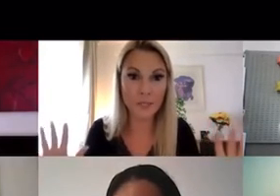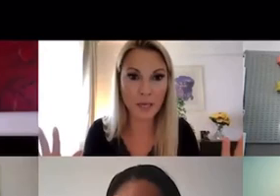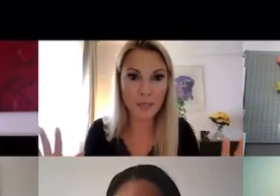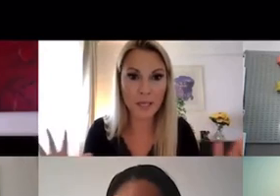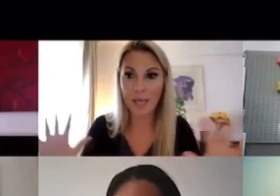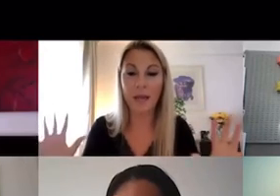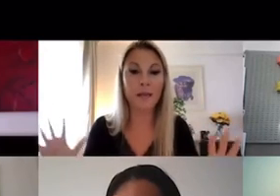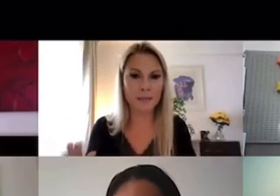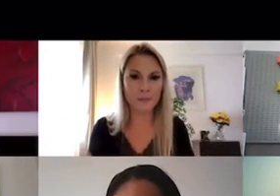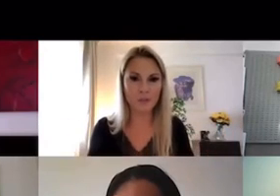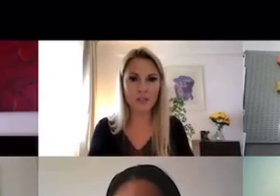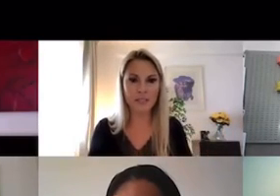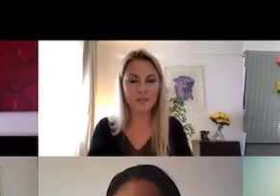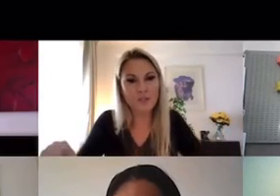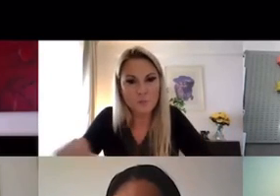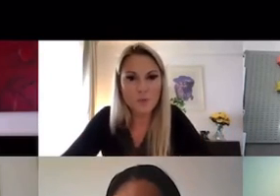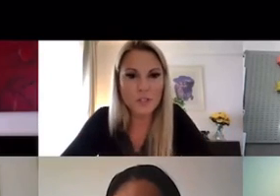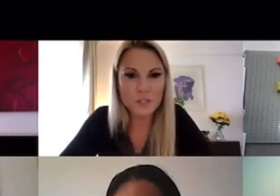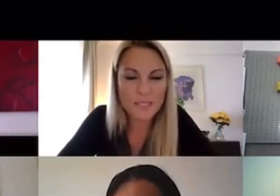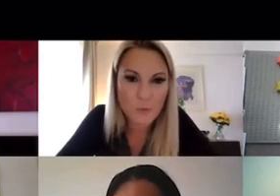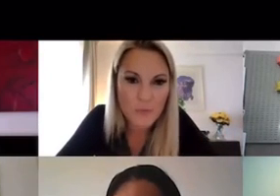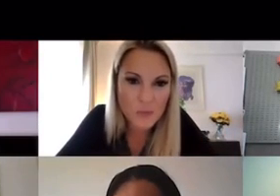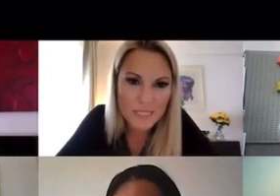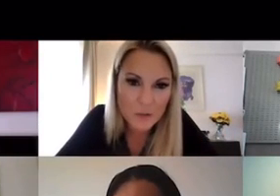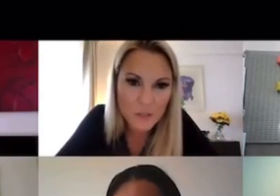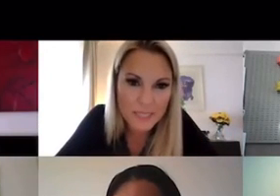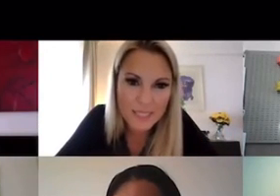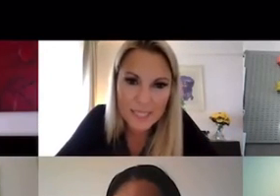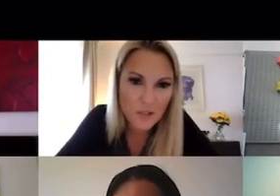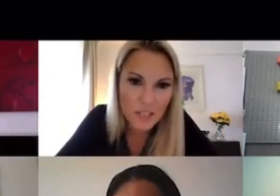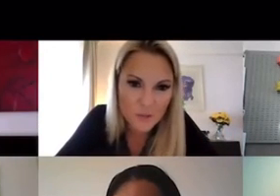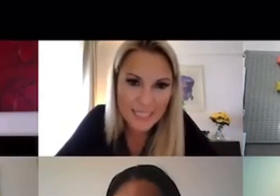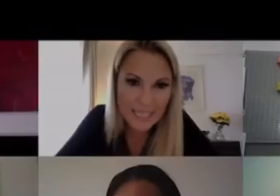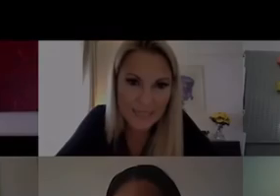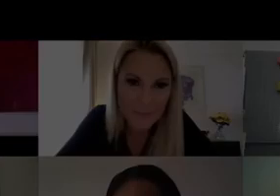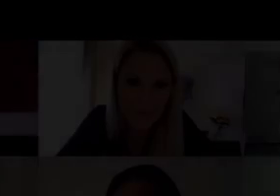ela anda a trabalhar. Ai, ela tem muitos clientes. Só que depois, passa 1 mês, passa 2, passa 3 e o dinheiro não entra em casa.